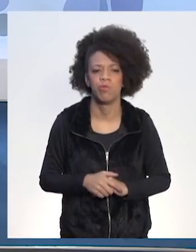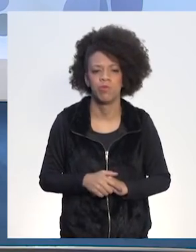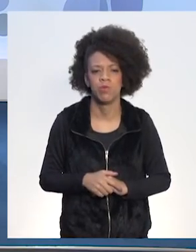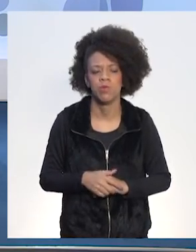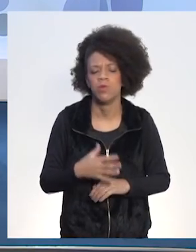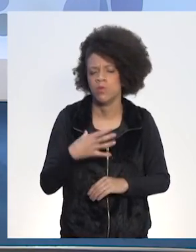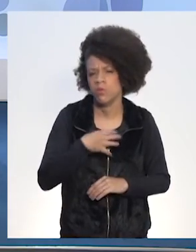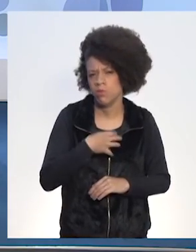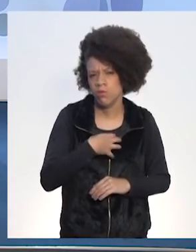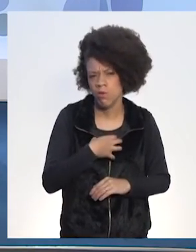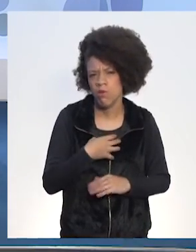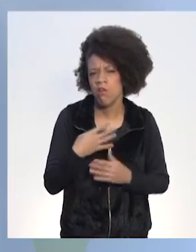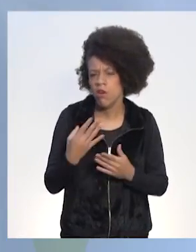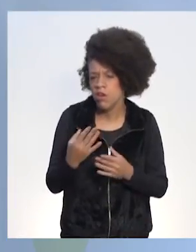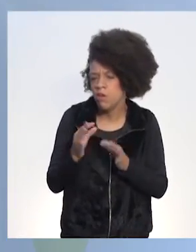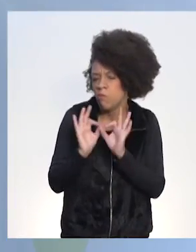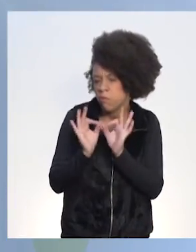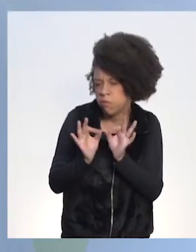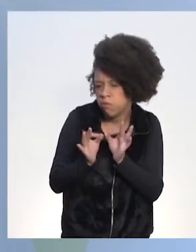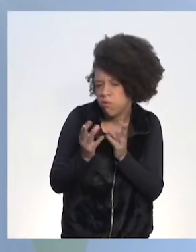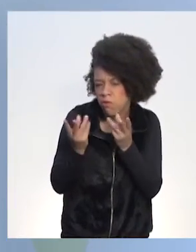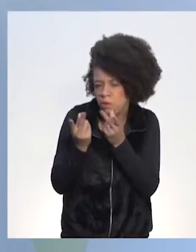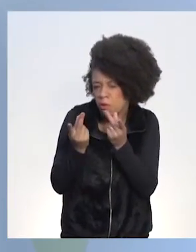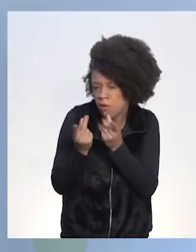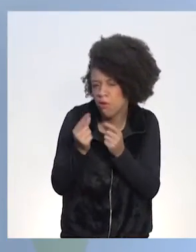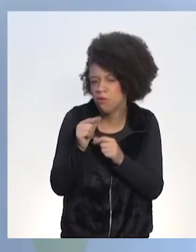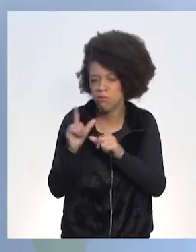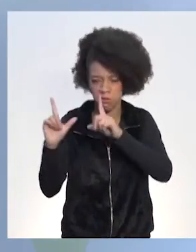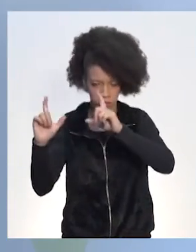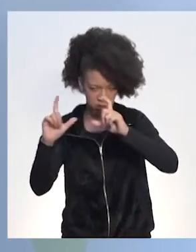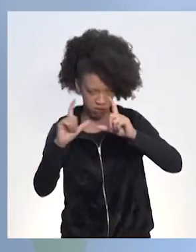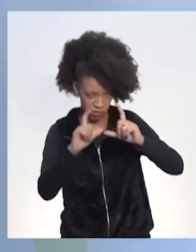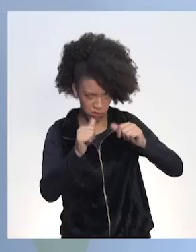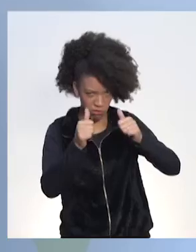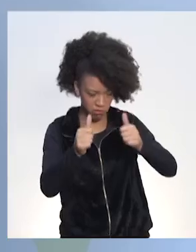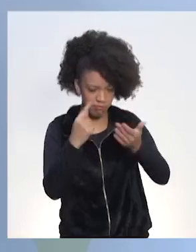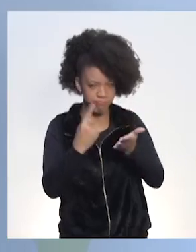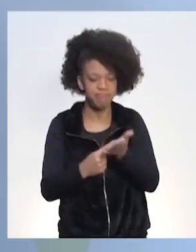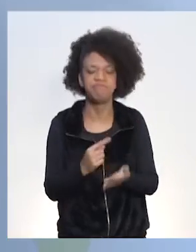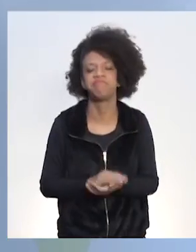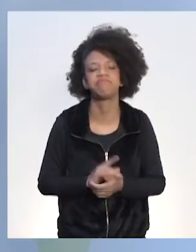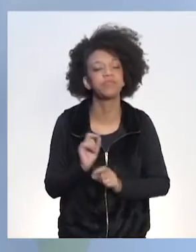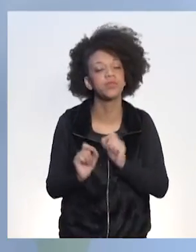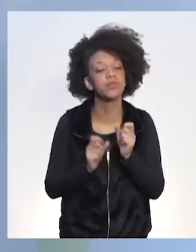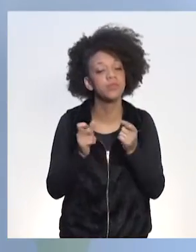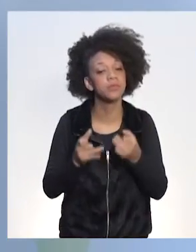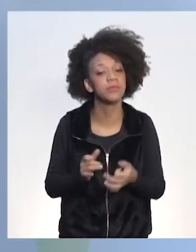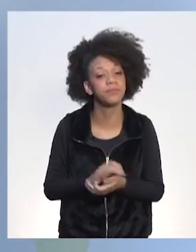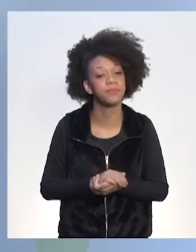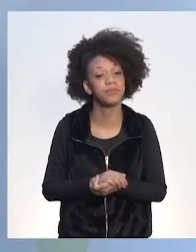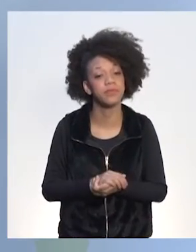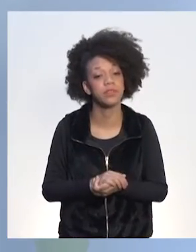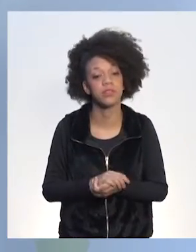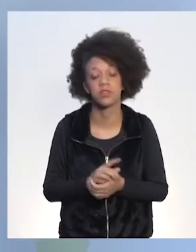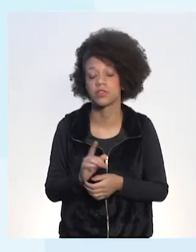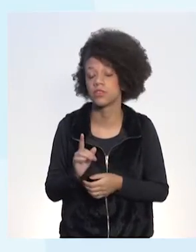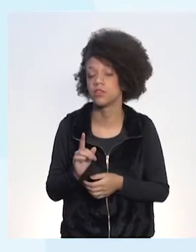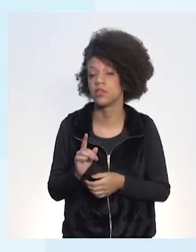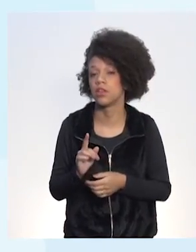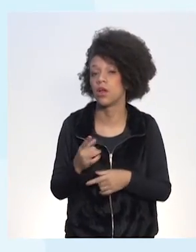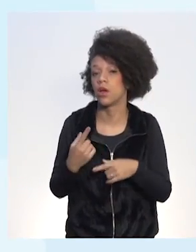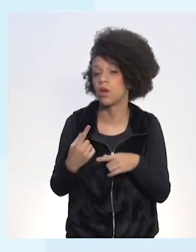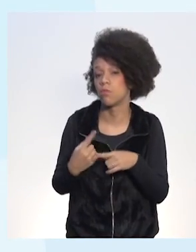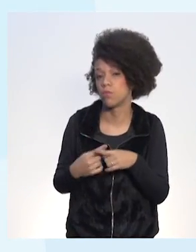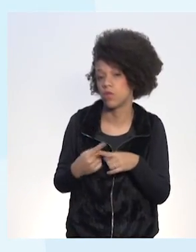do jeito, né, daquele jeitinho bonitinho para vocês fazerem o print, combinado? Então, o que eu disse? Que não é porque